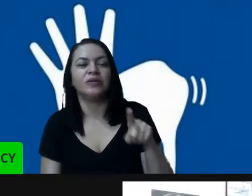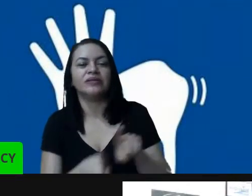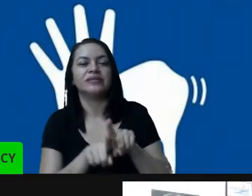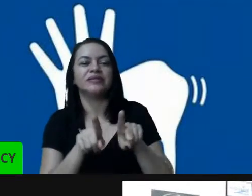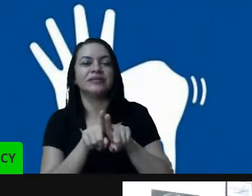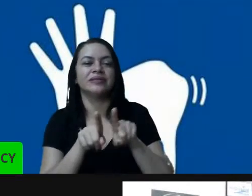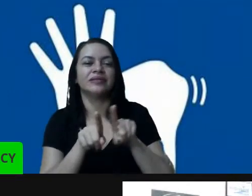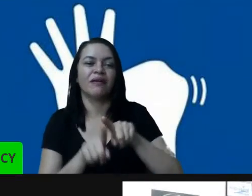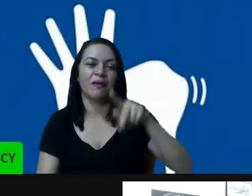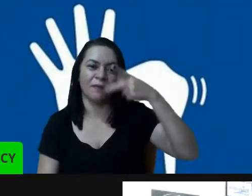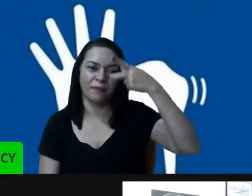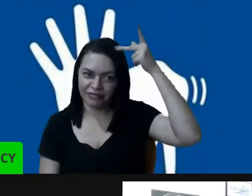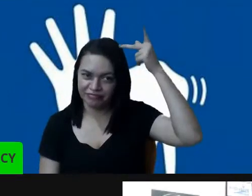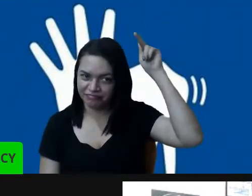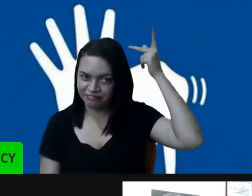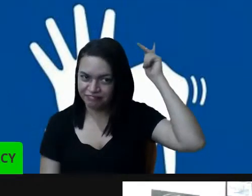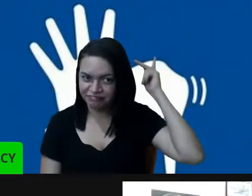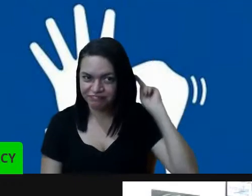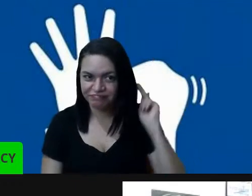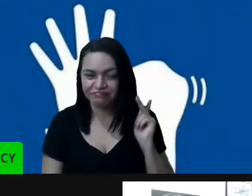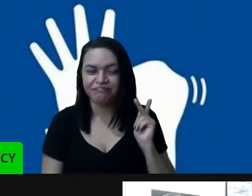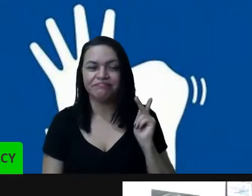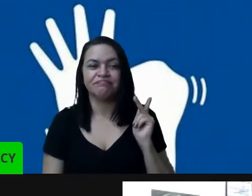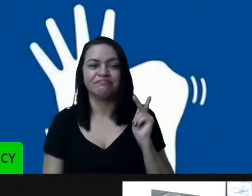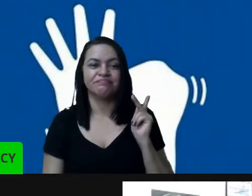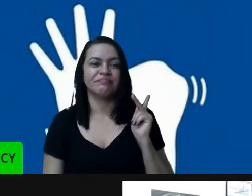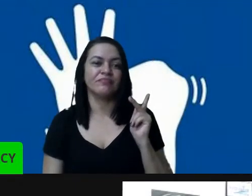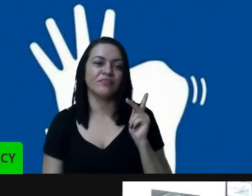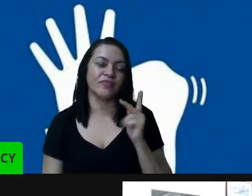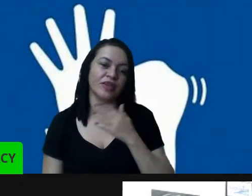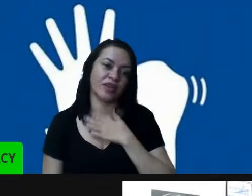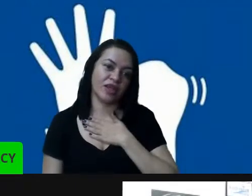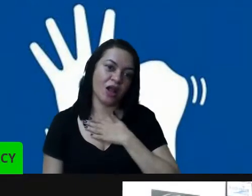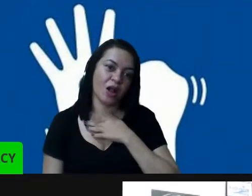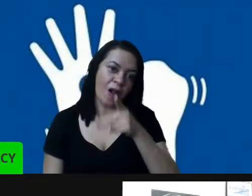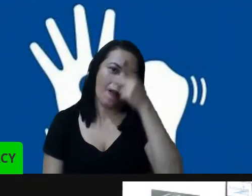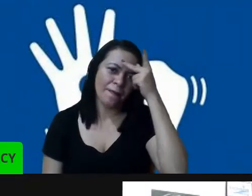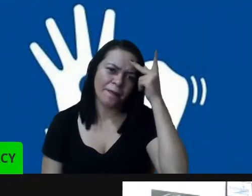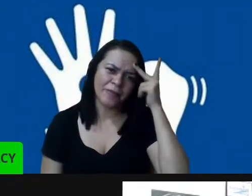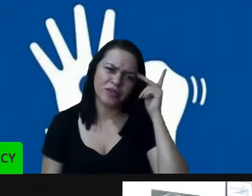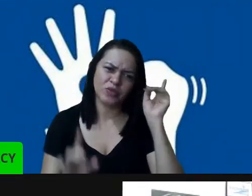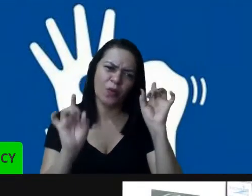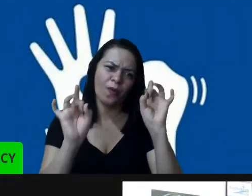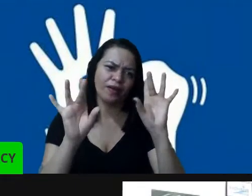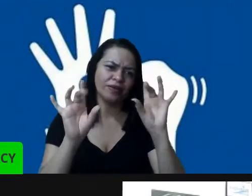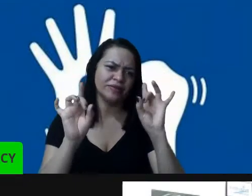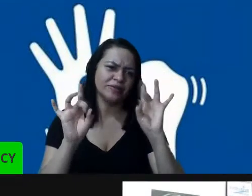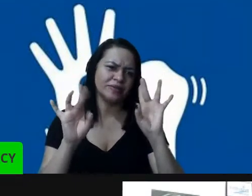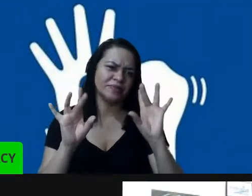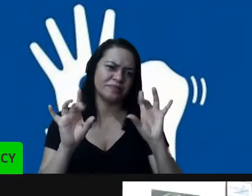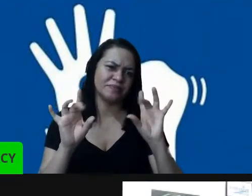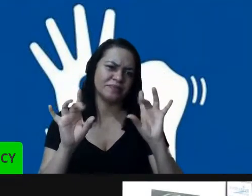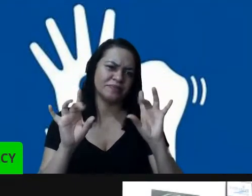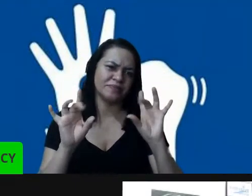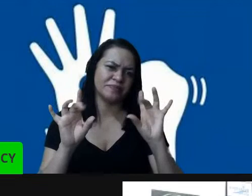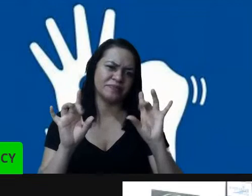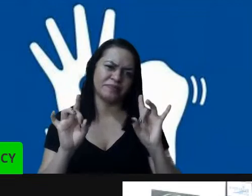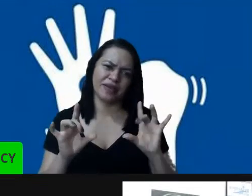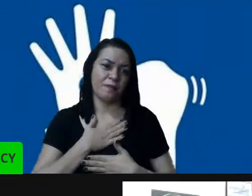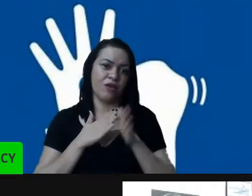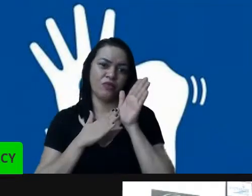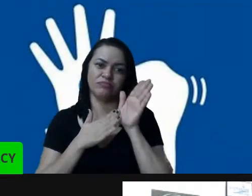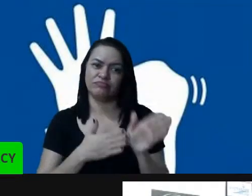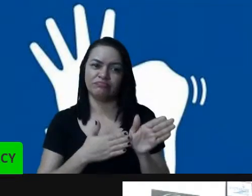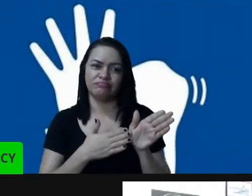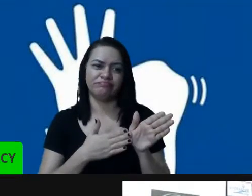a Alessandra. Então, além de ser pessoas especiais no meu segmento, no meu movimento,